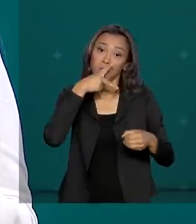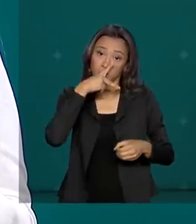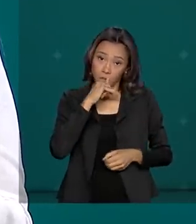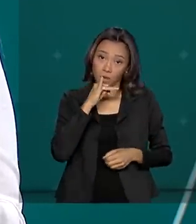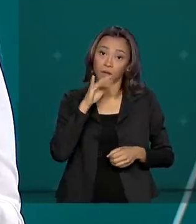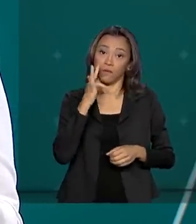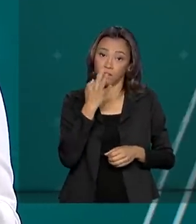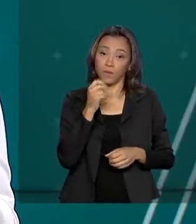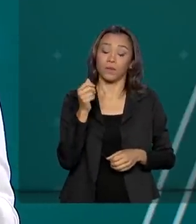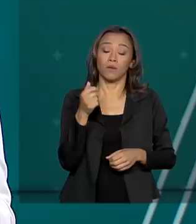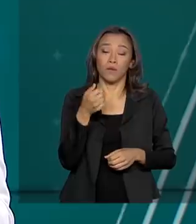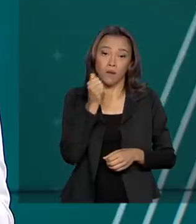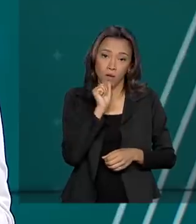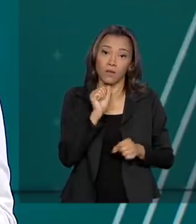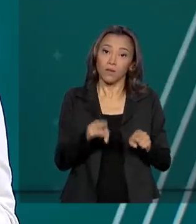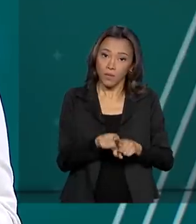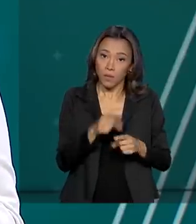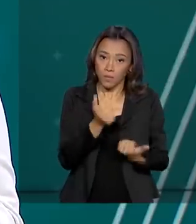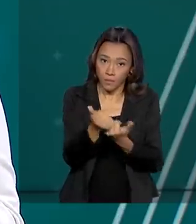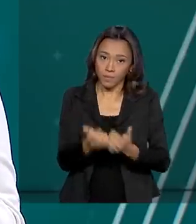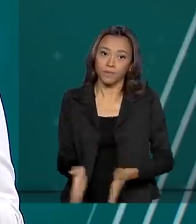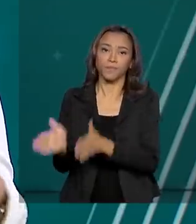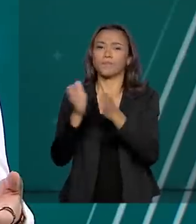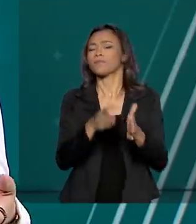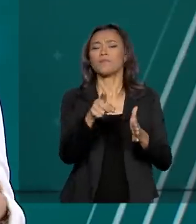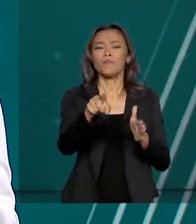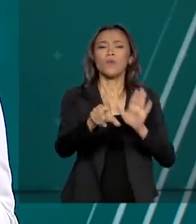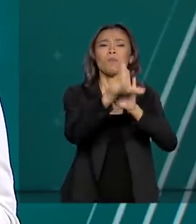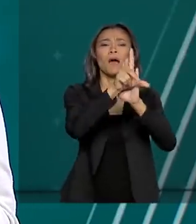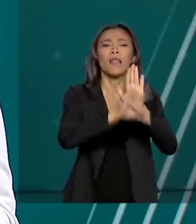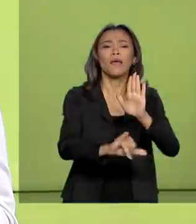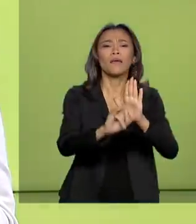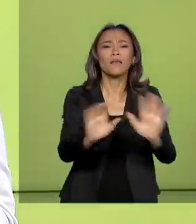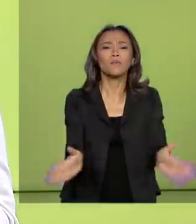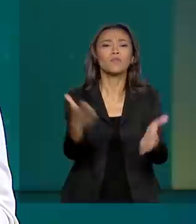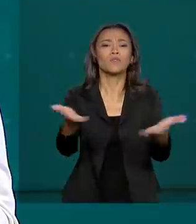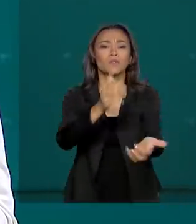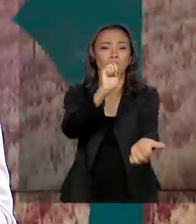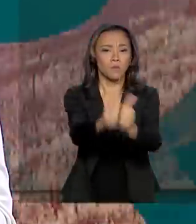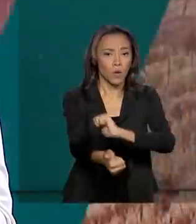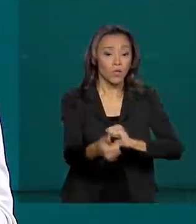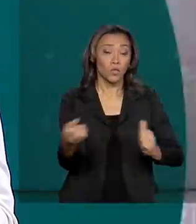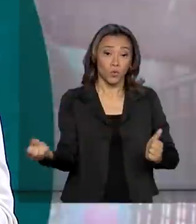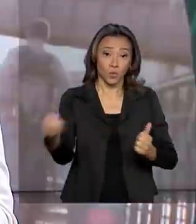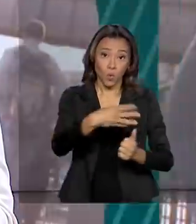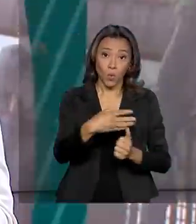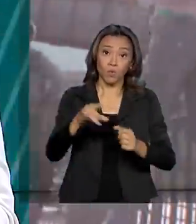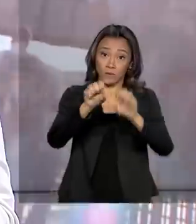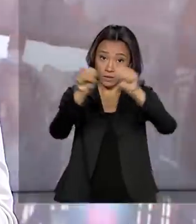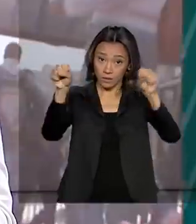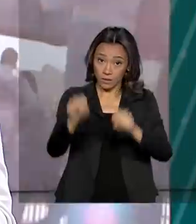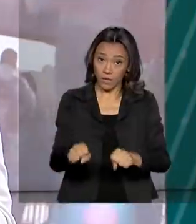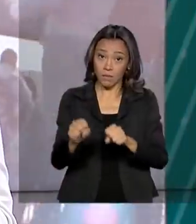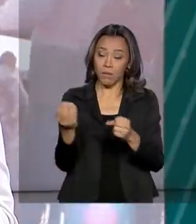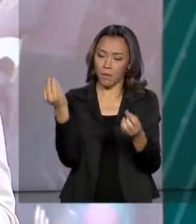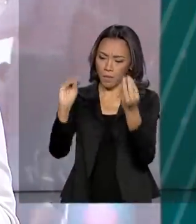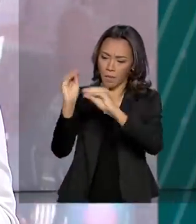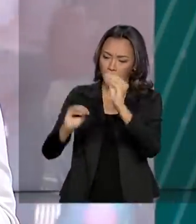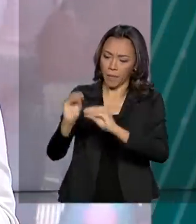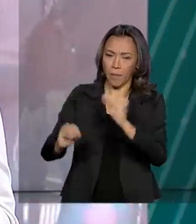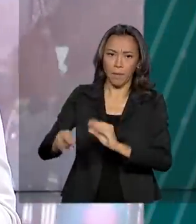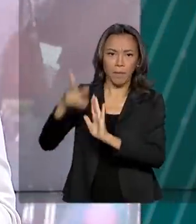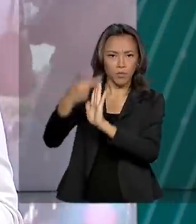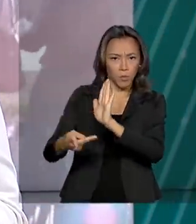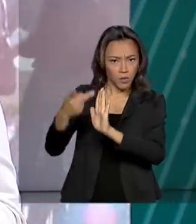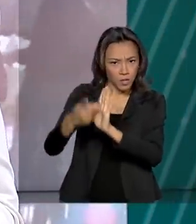novidades na lei de incentivo ao esporte um novo sistema de acompanhamento e cadastramento de projetos começa a funcionar no dia